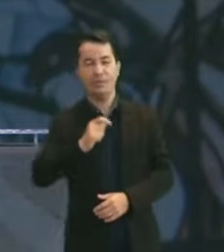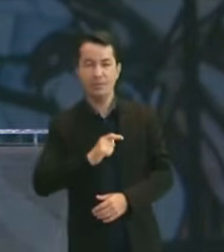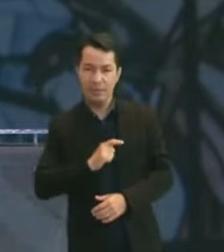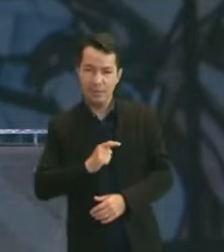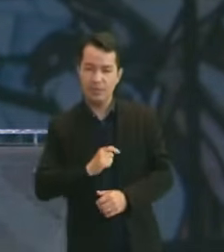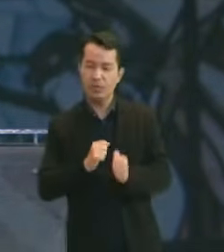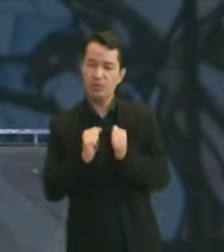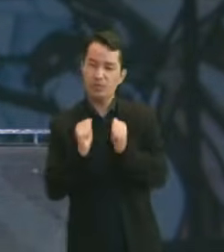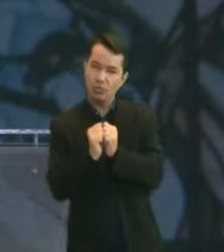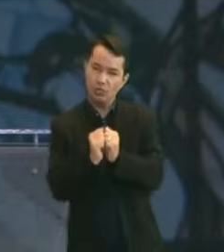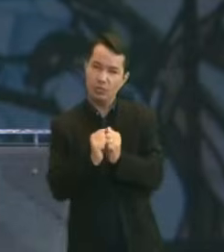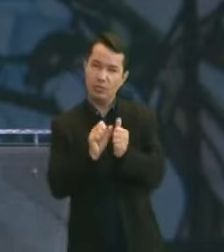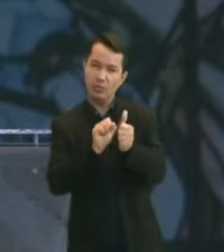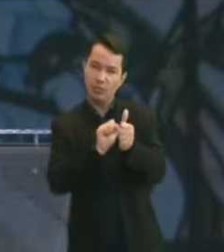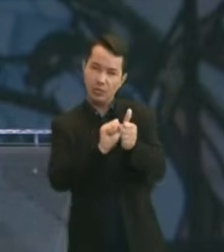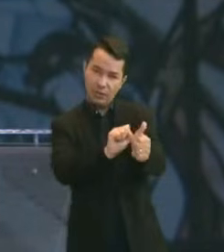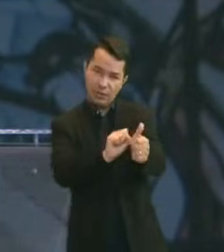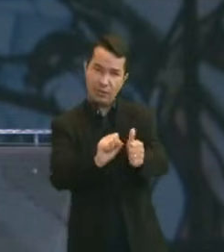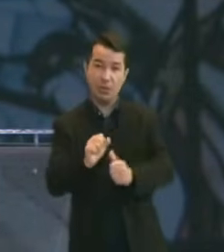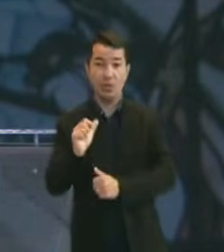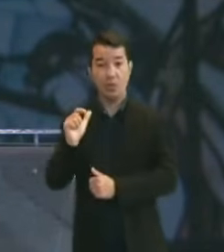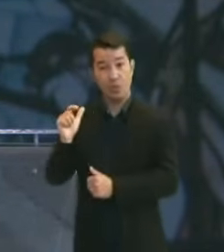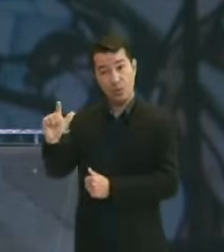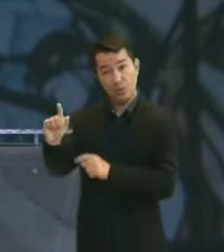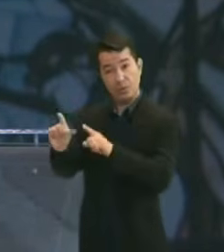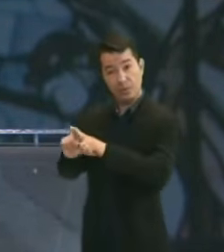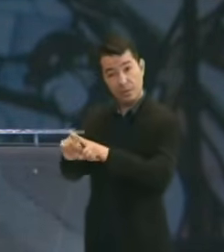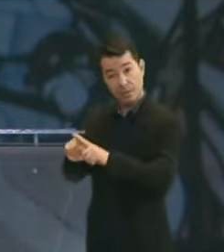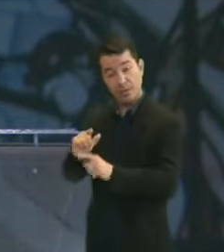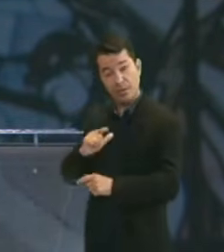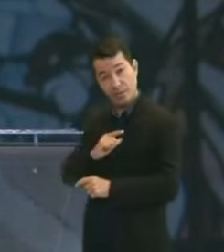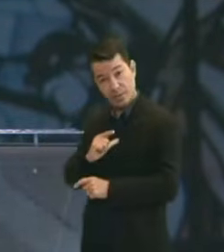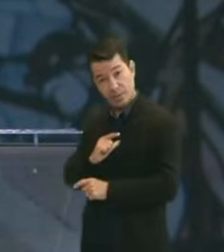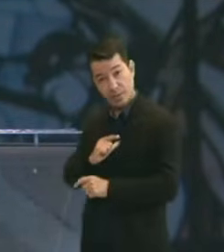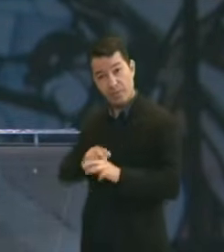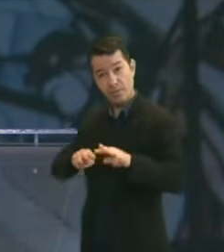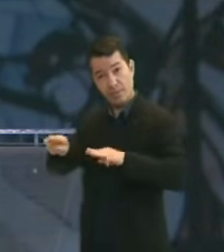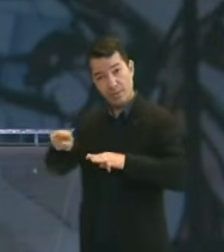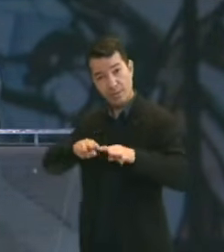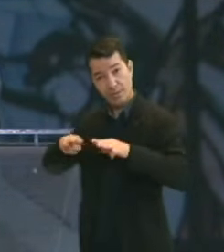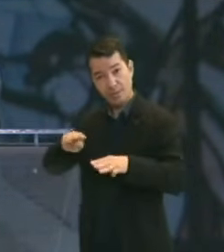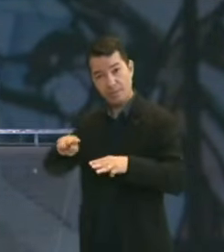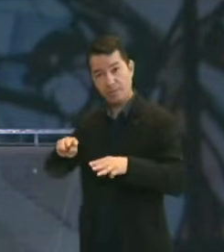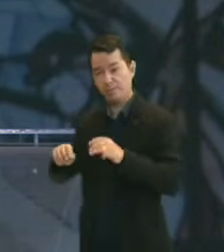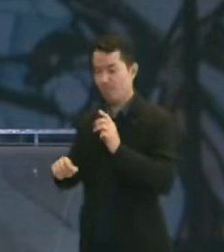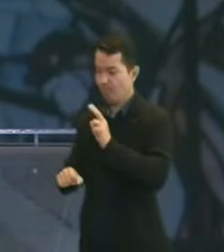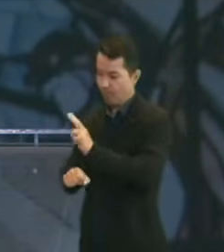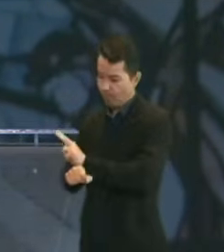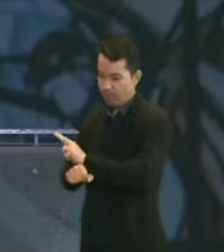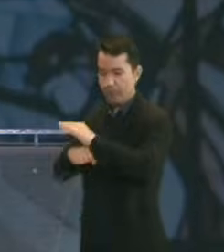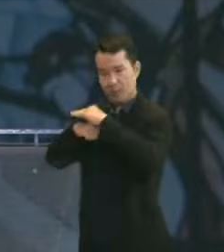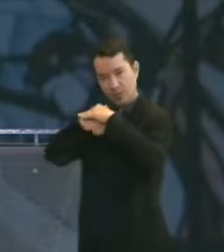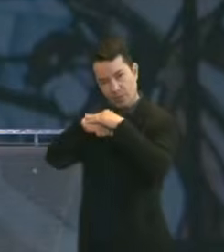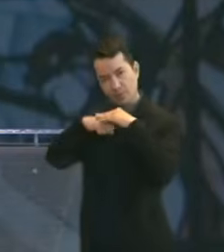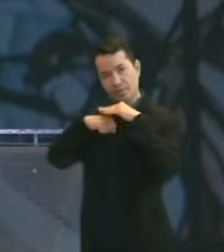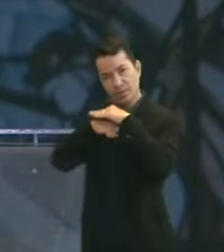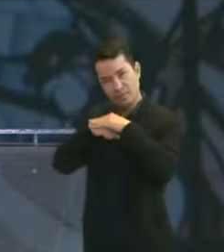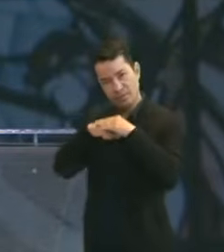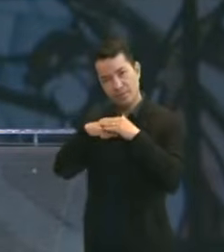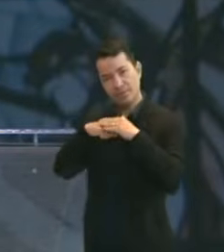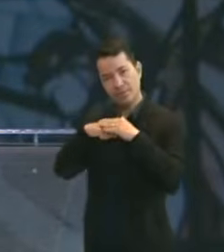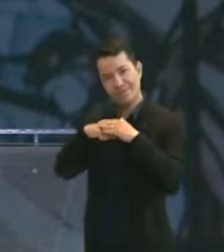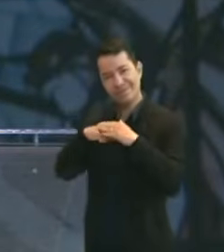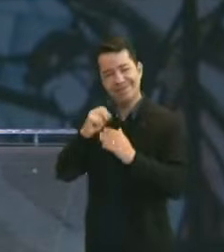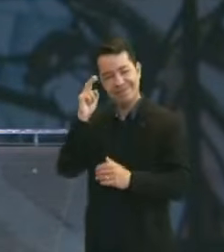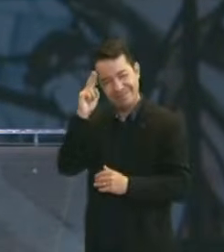consigo João Marcos. Nada mais é, meus irmãos, do que a natureza de Barnabé, ou não é? Como é que os apóstolos